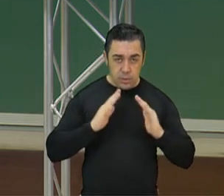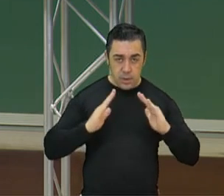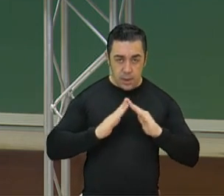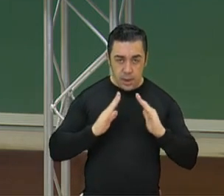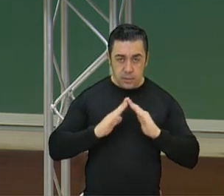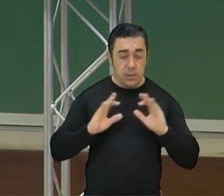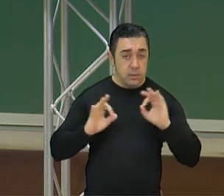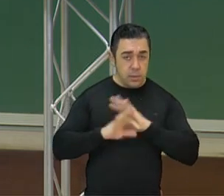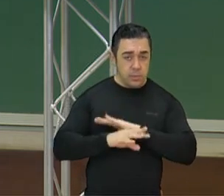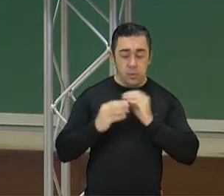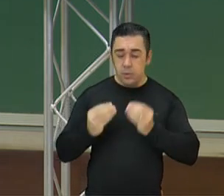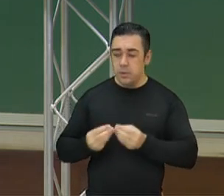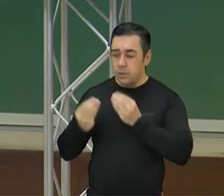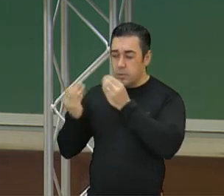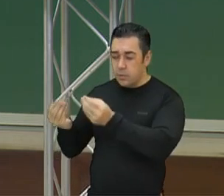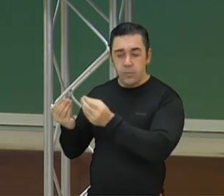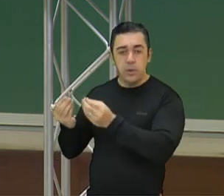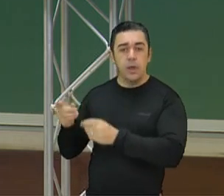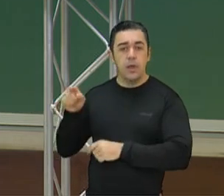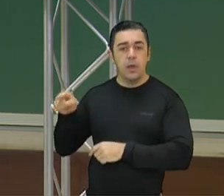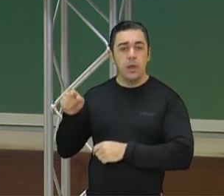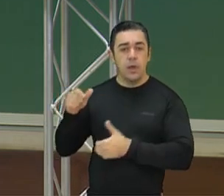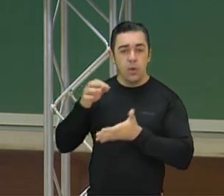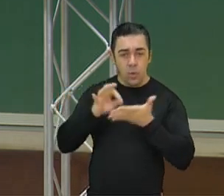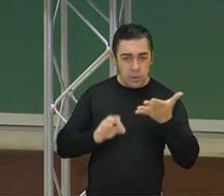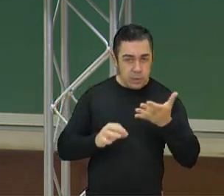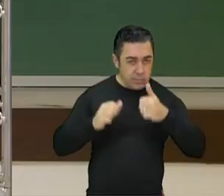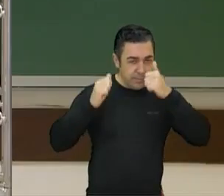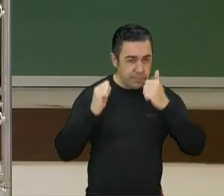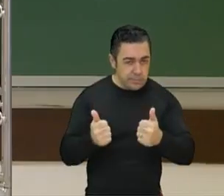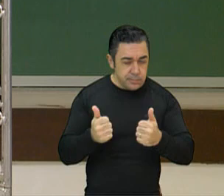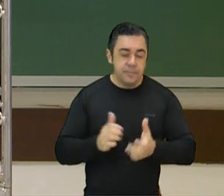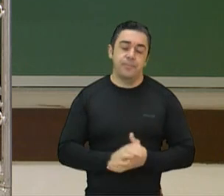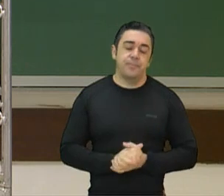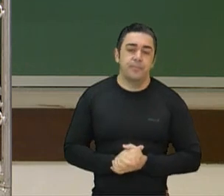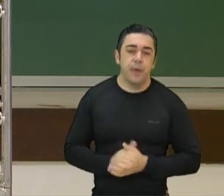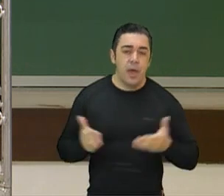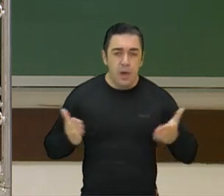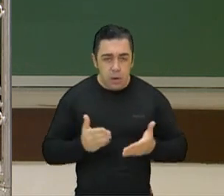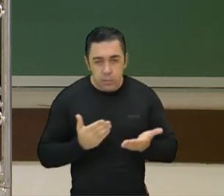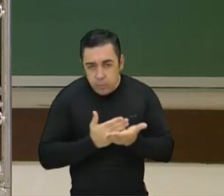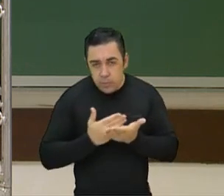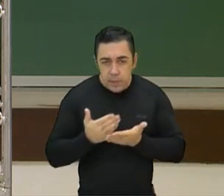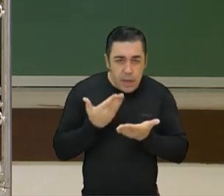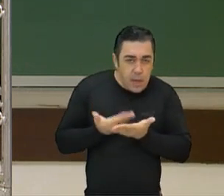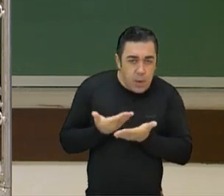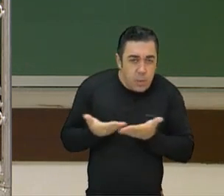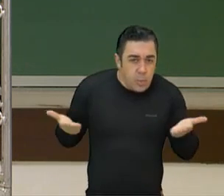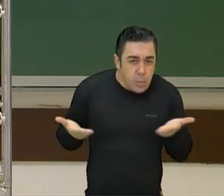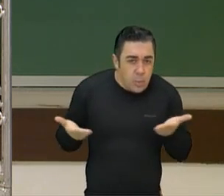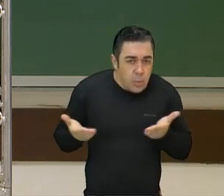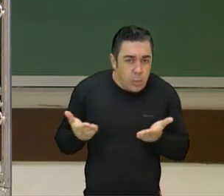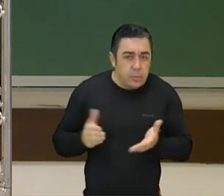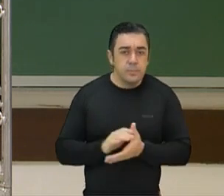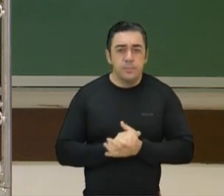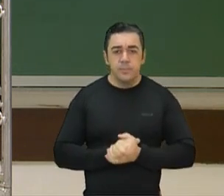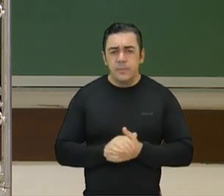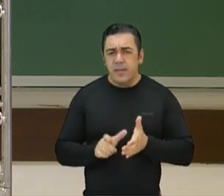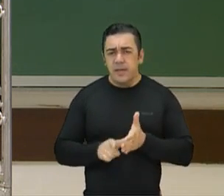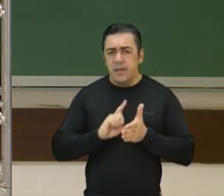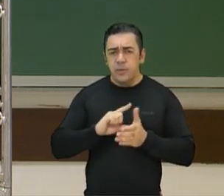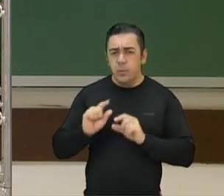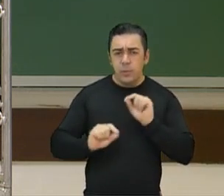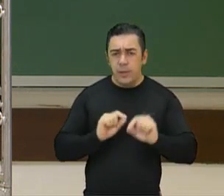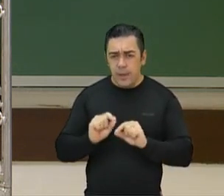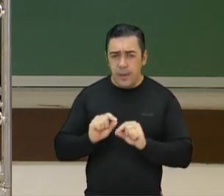depois posteriormente devolver. Feito isso, pessoal, nós vamos entrar aqui na nossa aula de hoje, então, antes fazendo